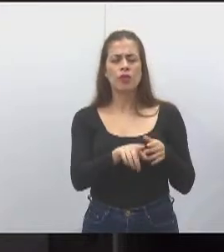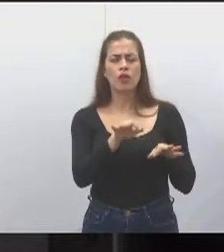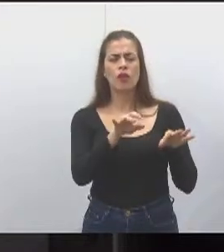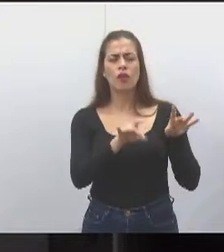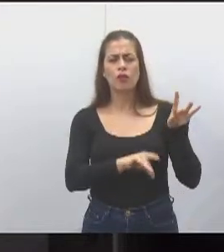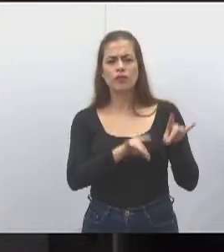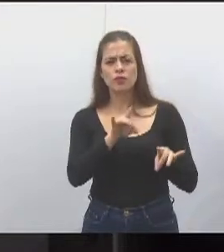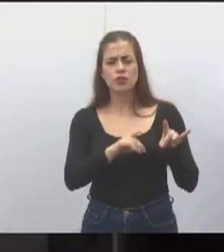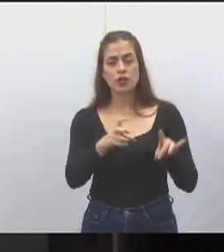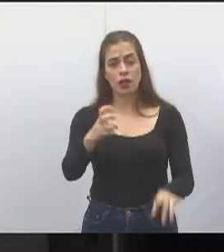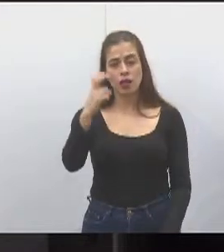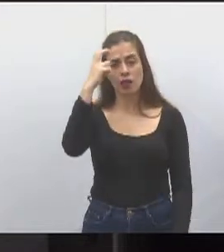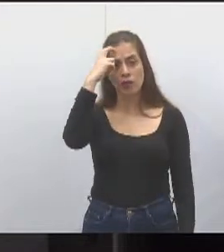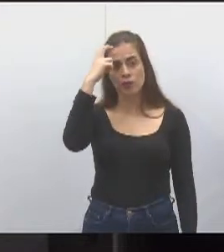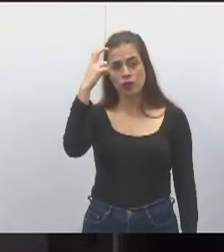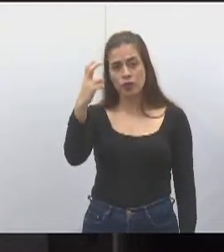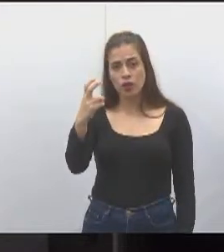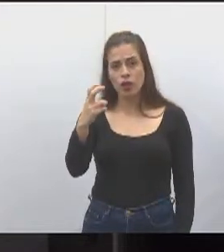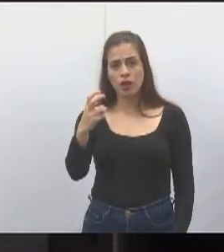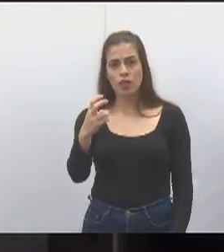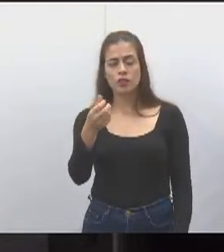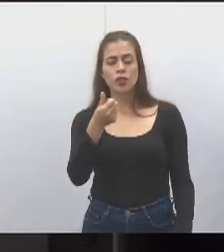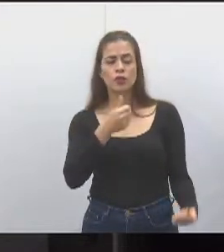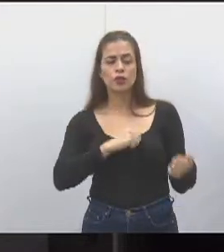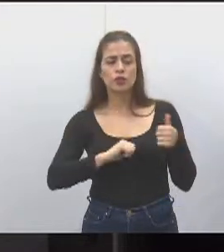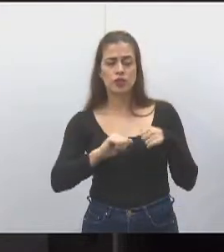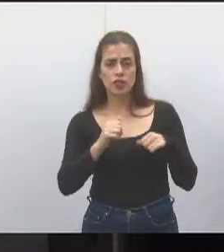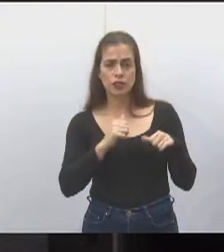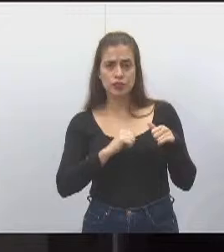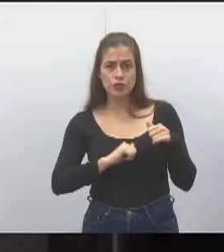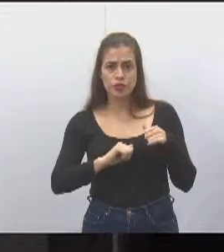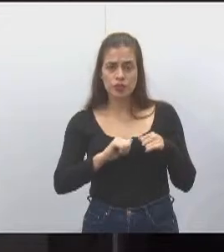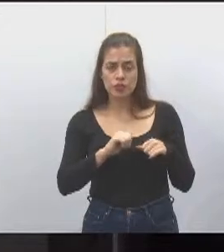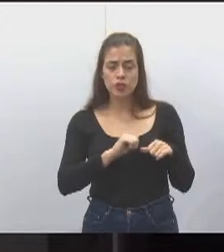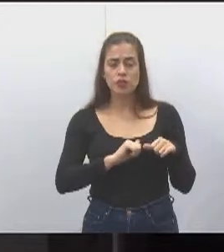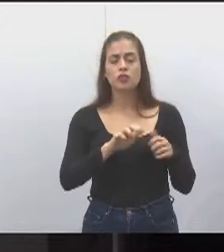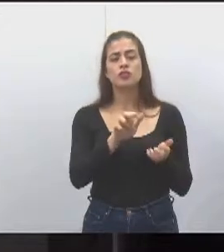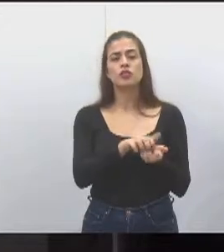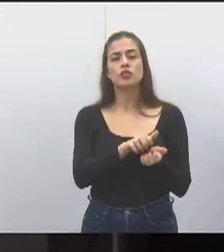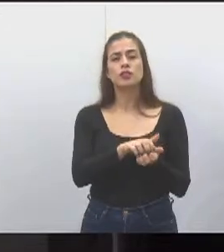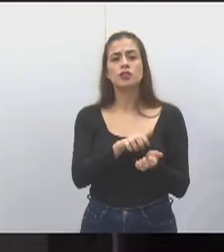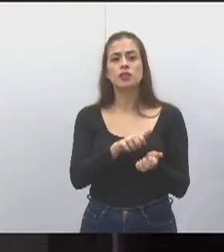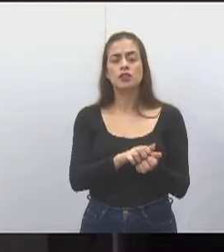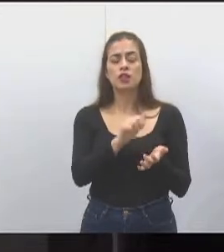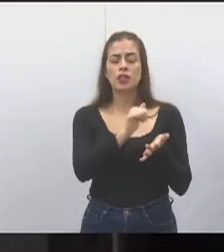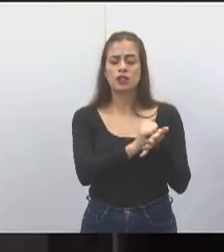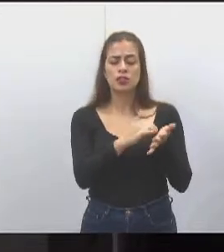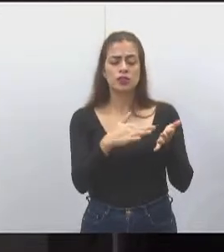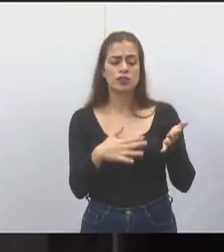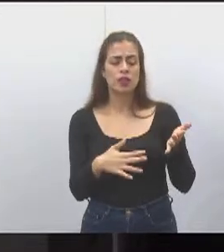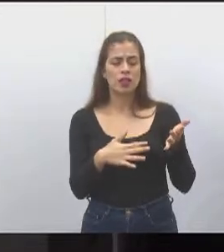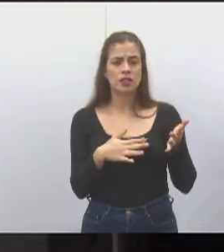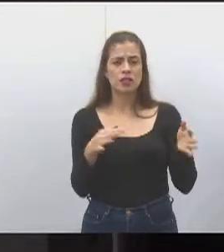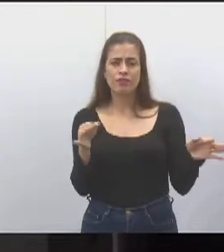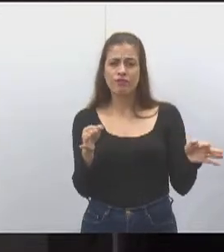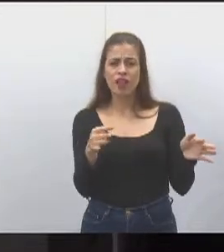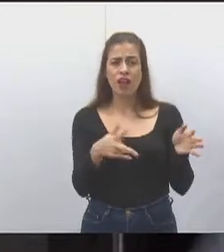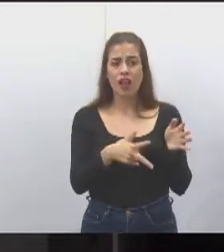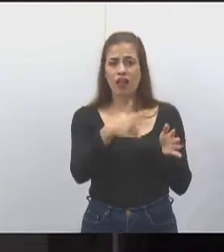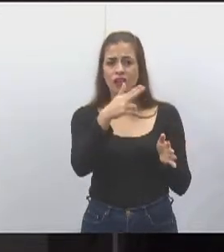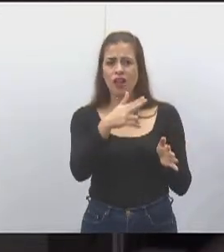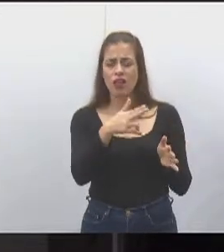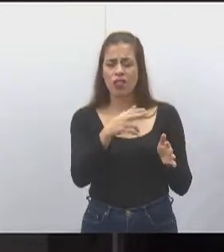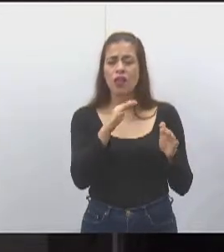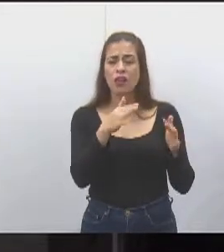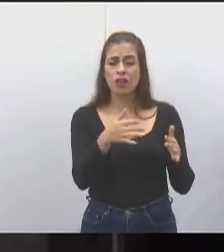oficinas culturais e dos artistas de Jacareí, algumas atividades que foram cortadas. Só queria reforçar o